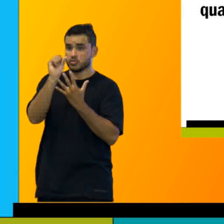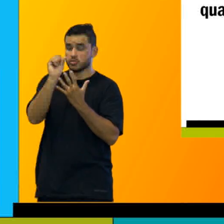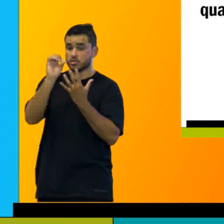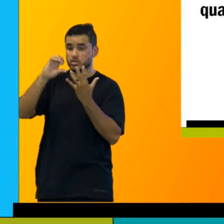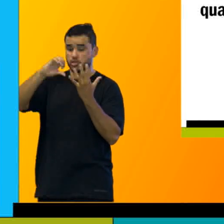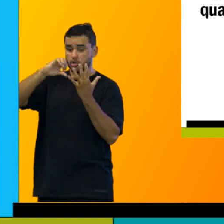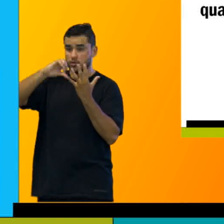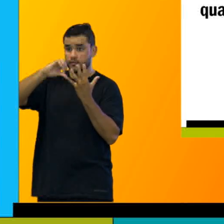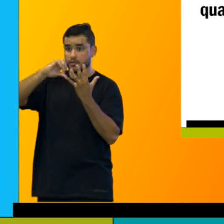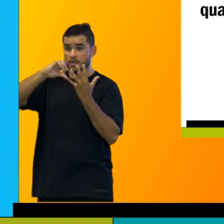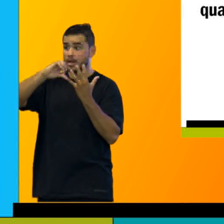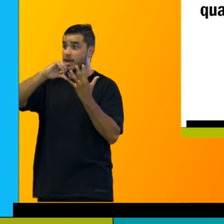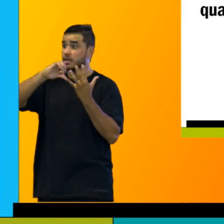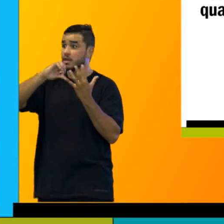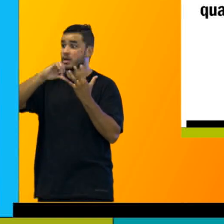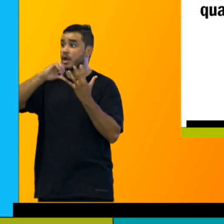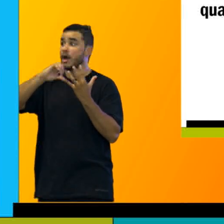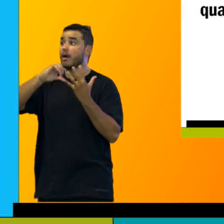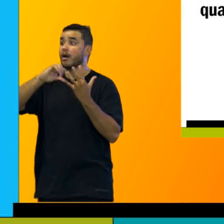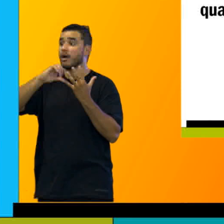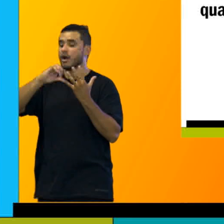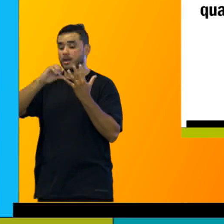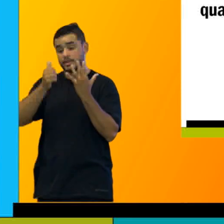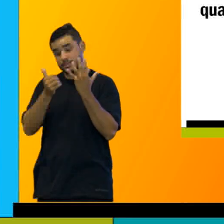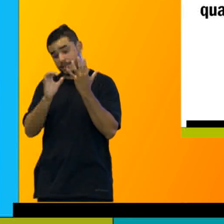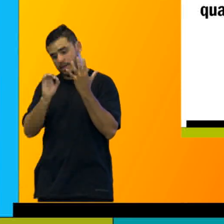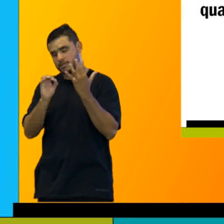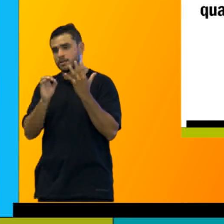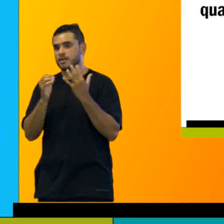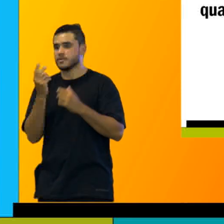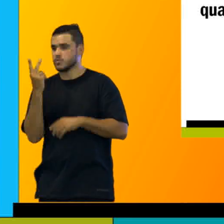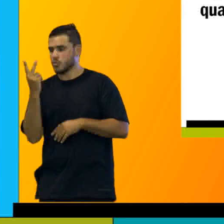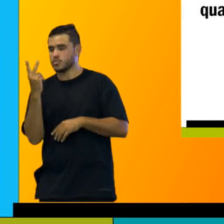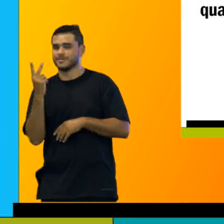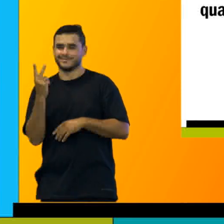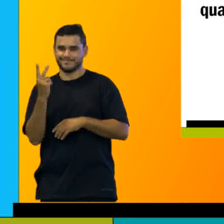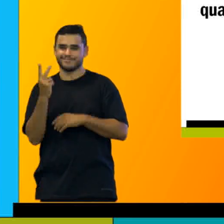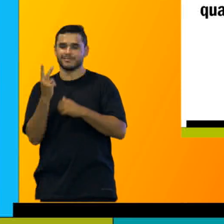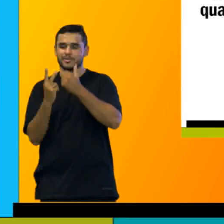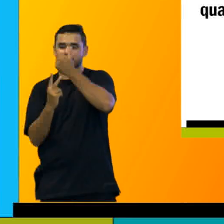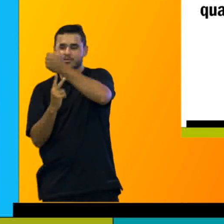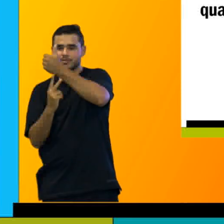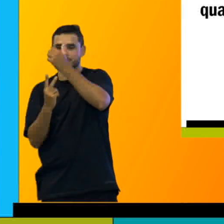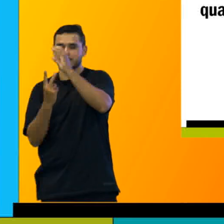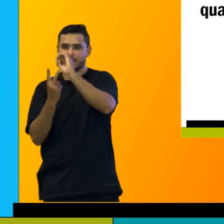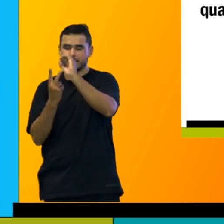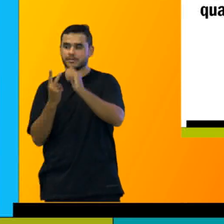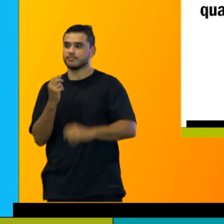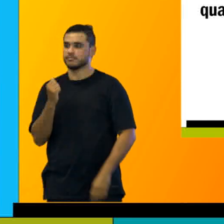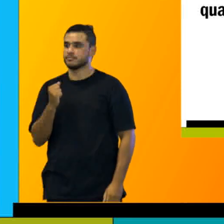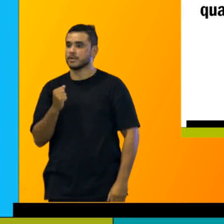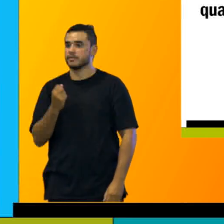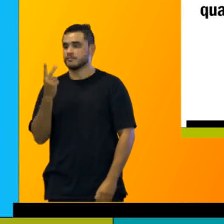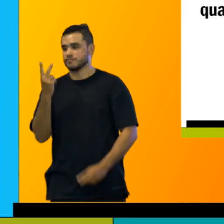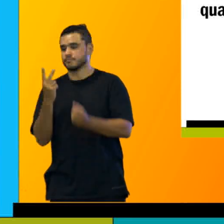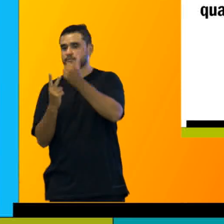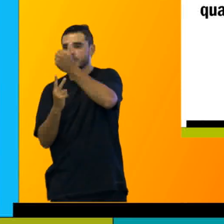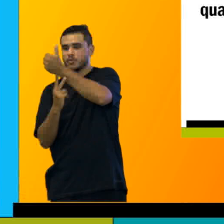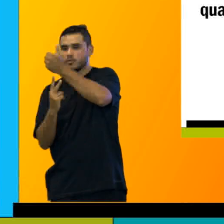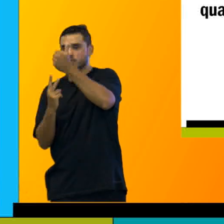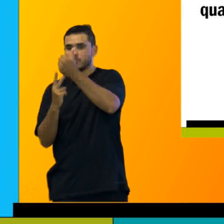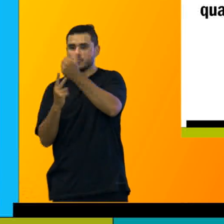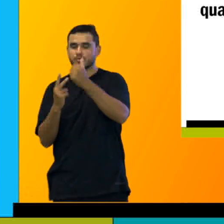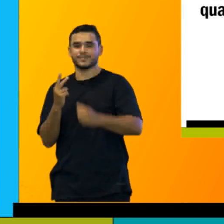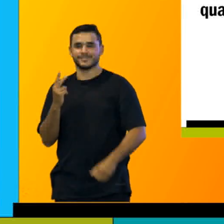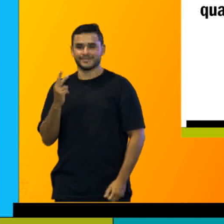de 2 algarismos. Aí do 1 chega no 9, depois volta para o 1 e bota o 0 depois, ó. Aí